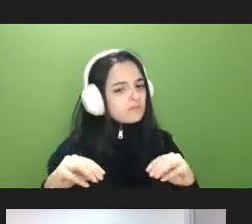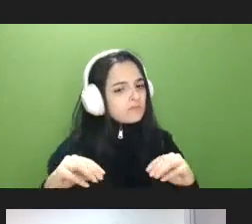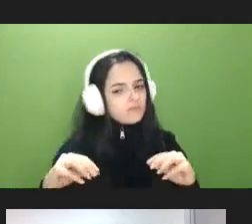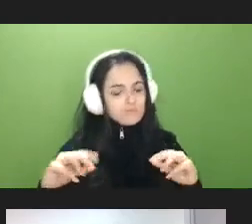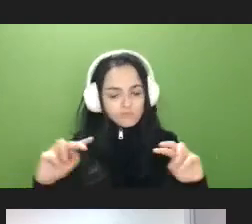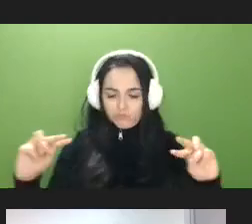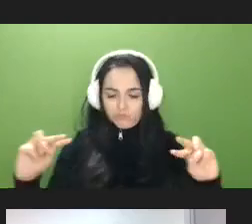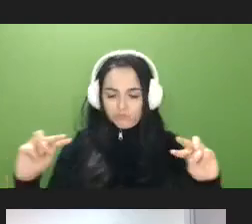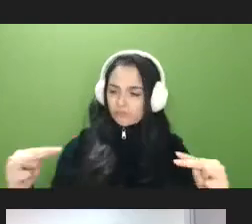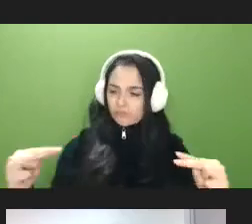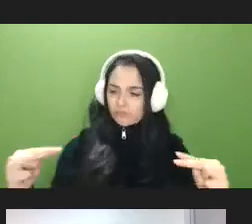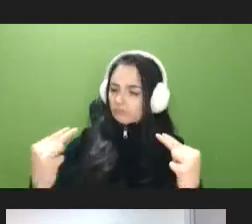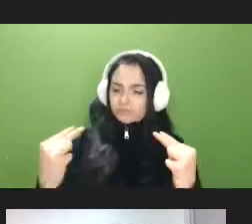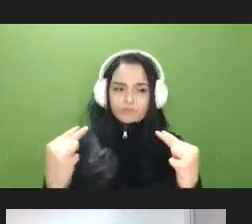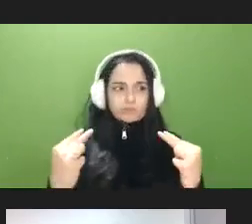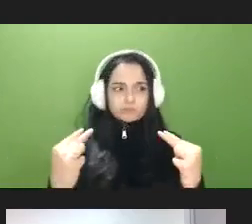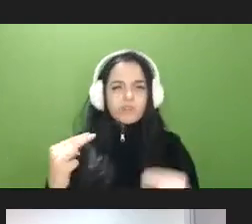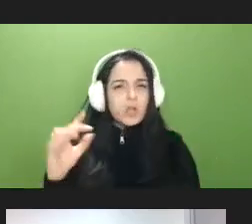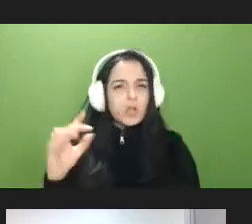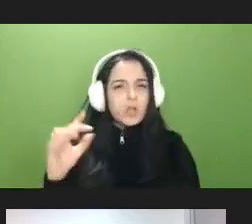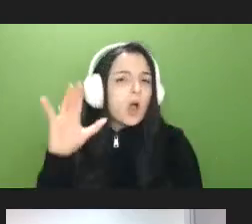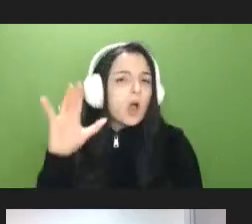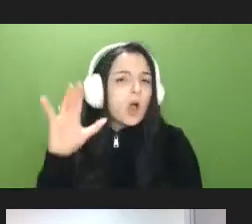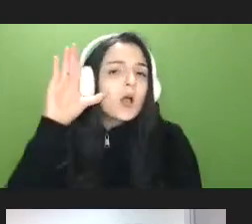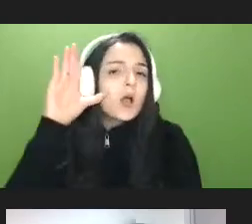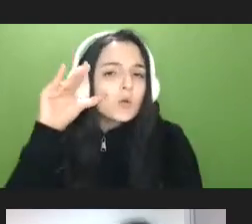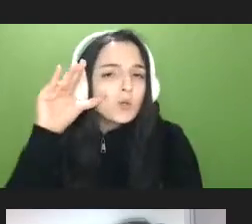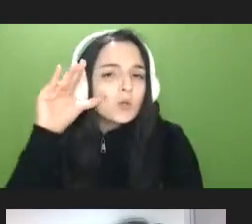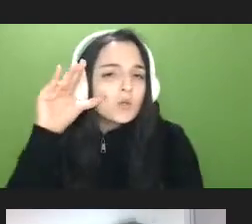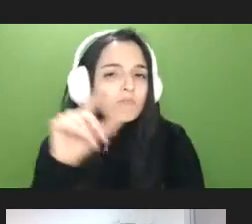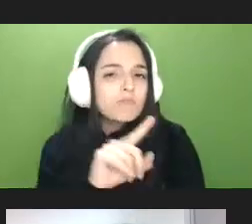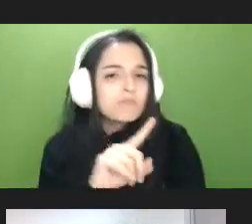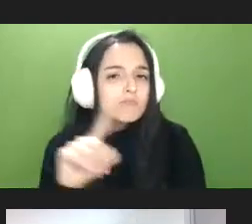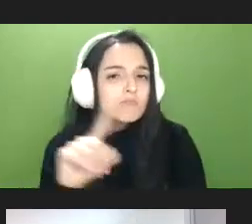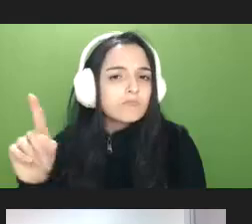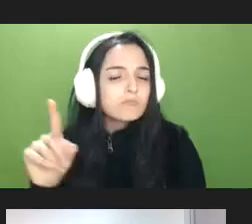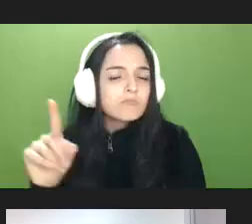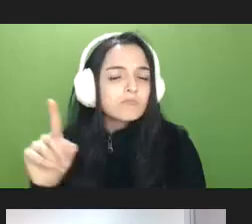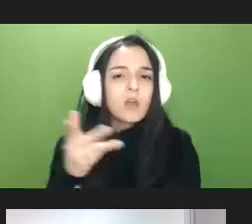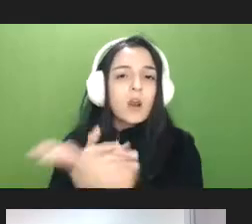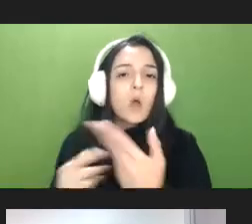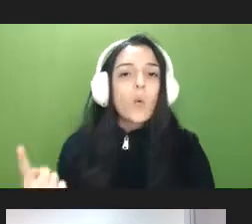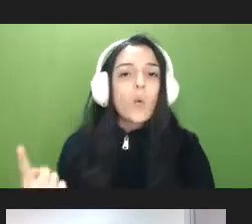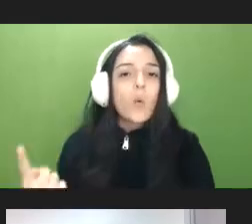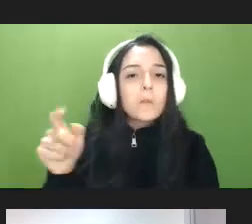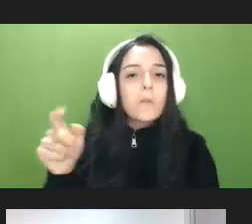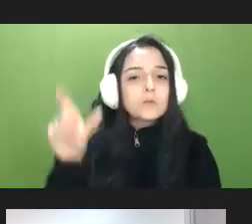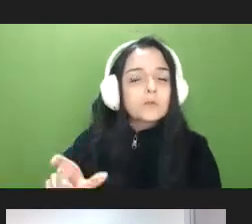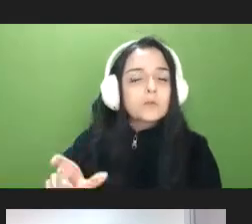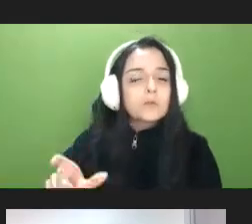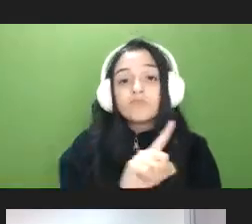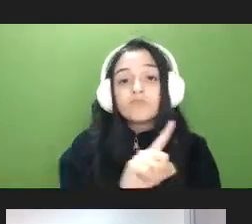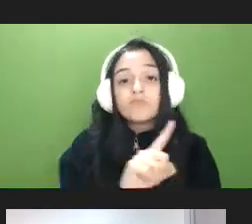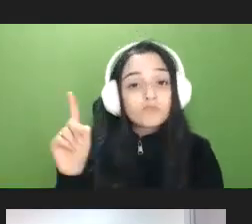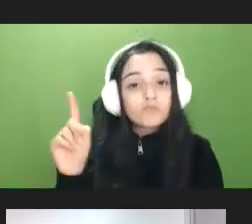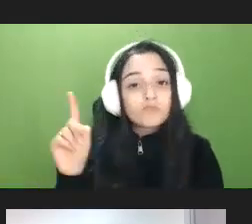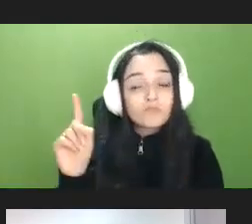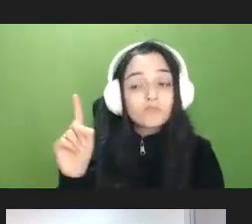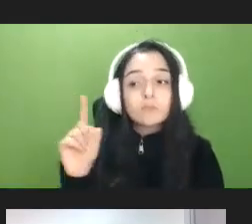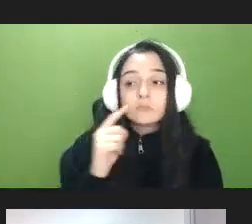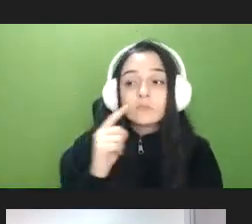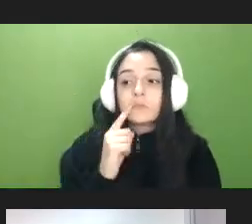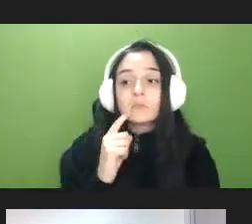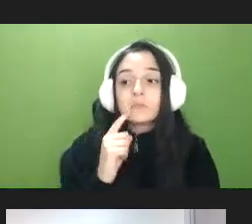como uma curiosidade pontual para interagir com um colega específico, mas talvez pensar